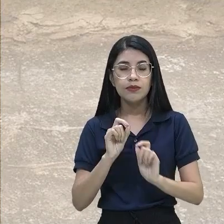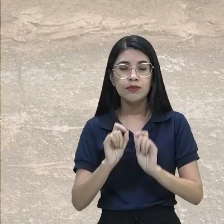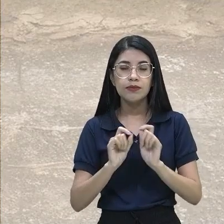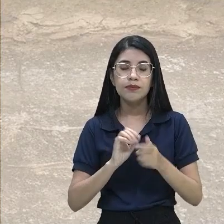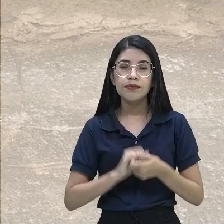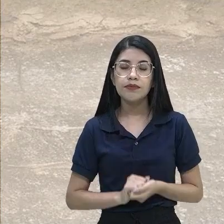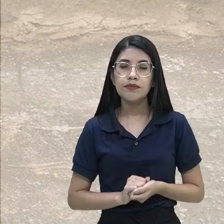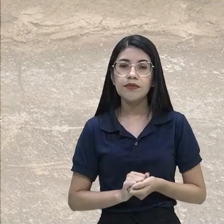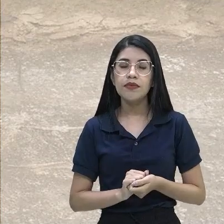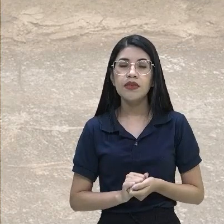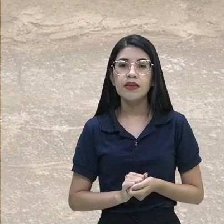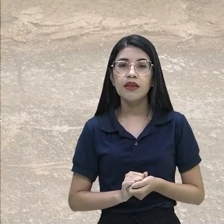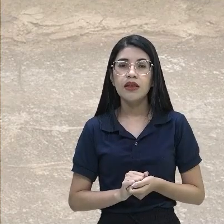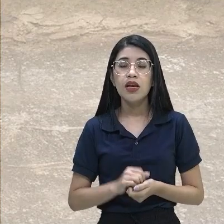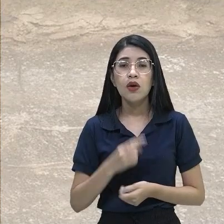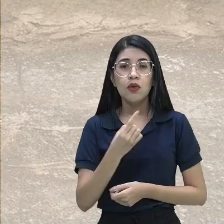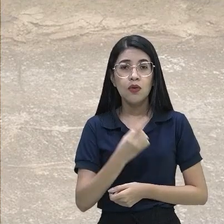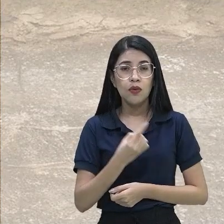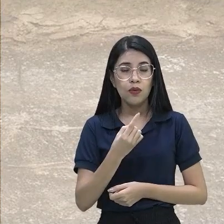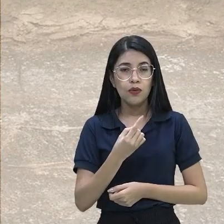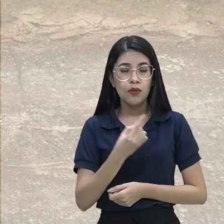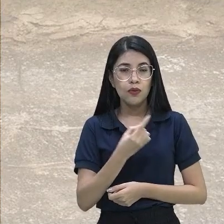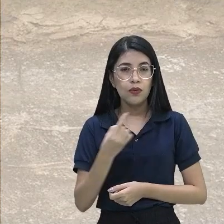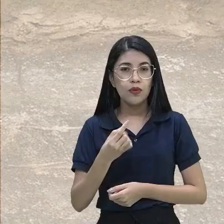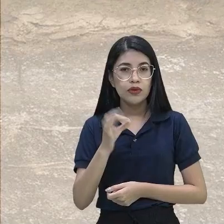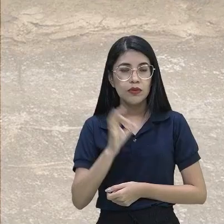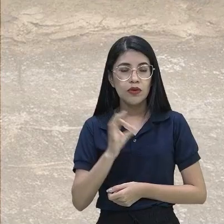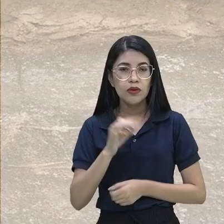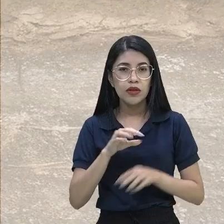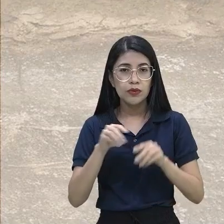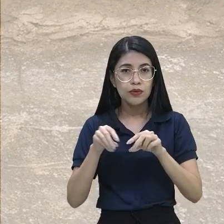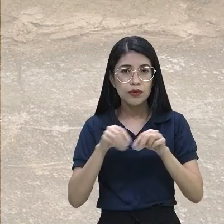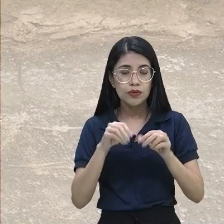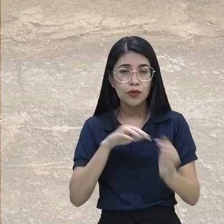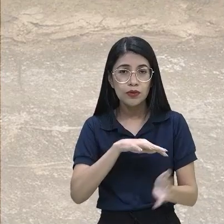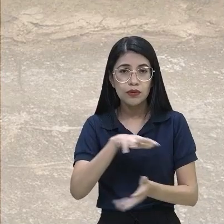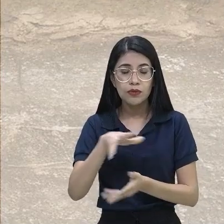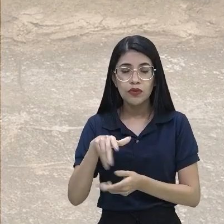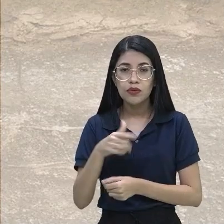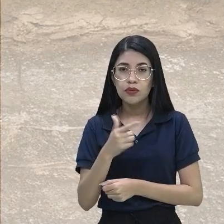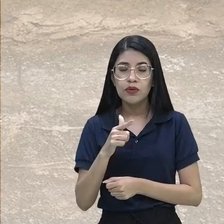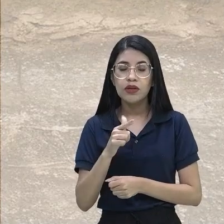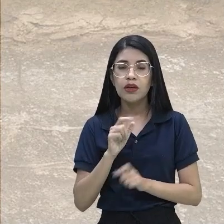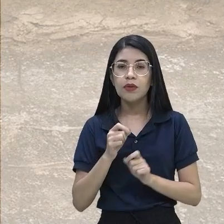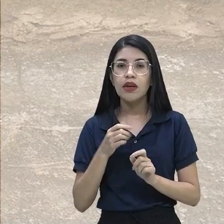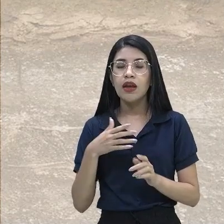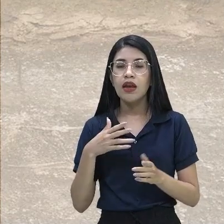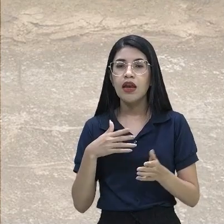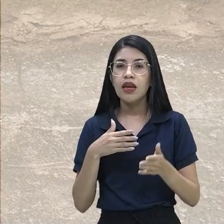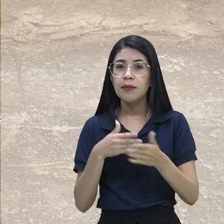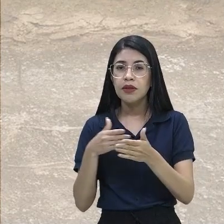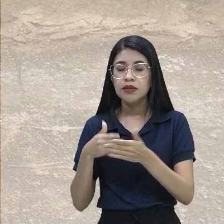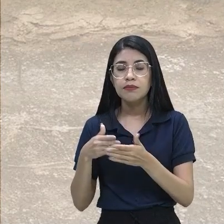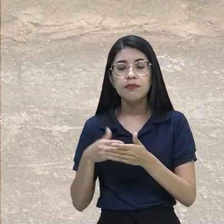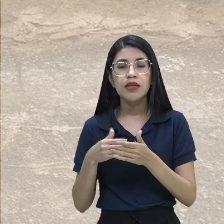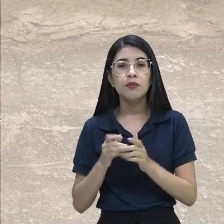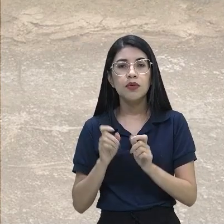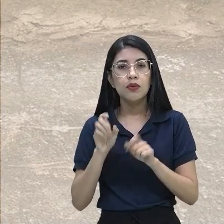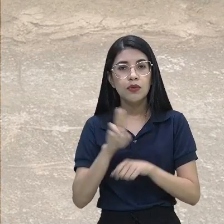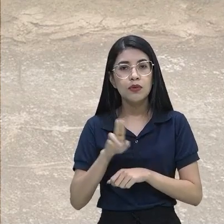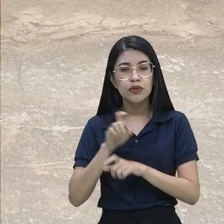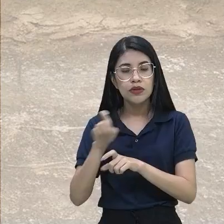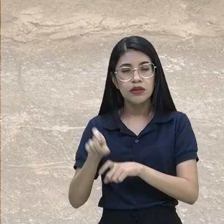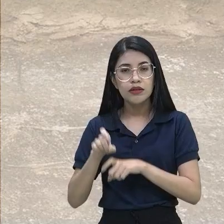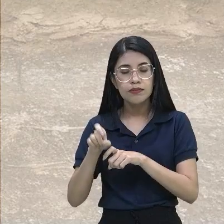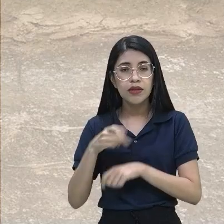né, que apenas 11% dos solos do mundo não possuem nenhuma restrição para uso agrícola. Na Amazônia,